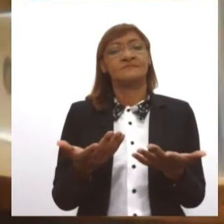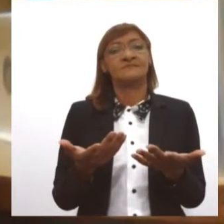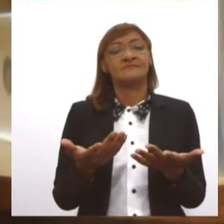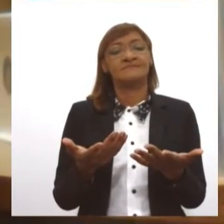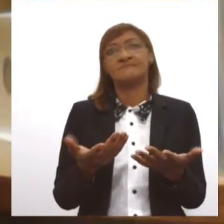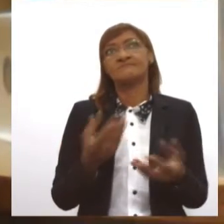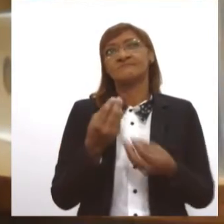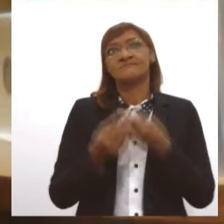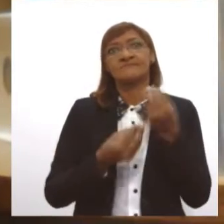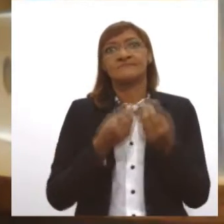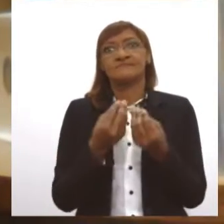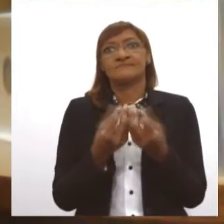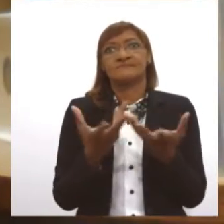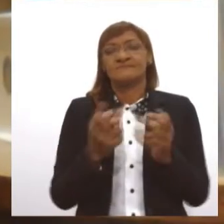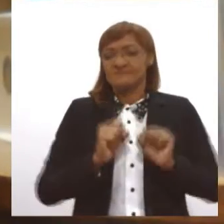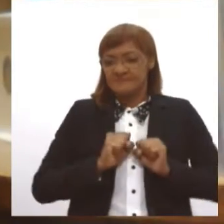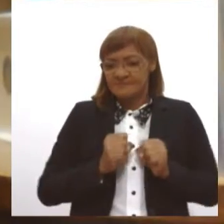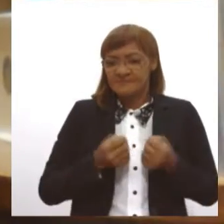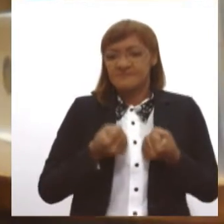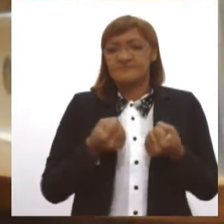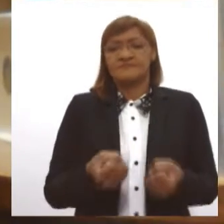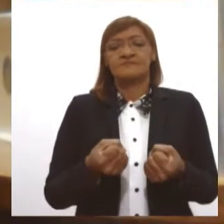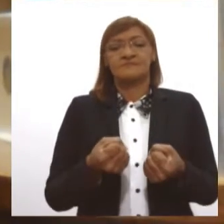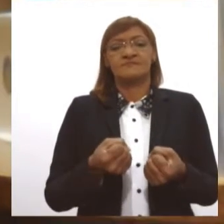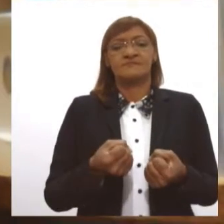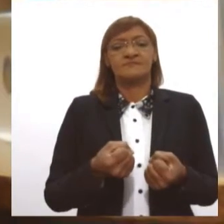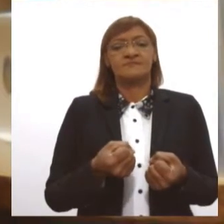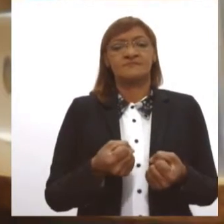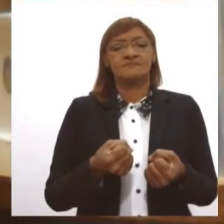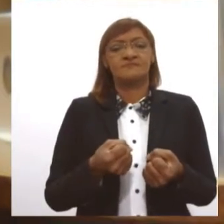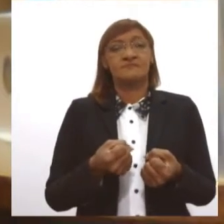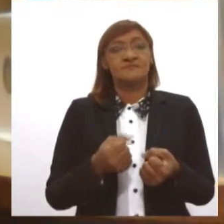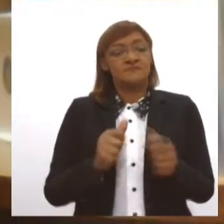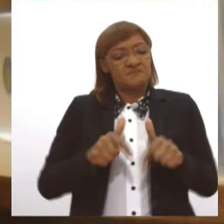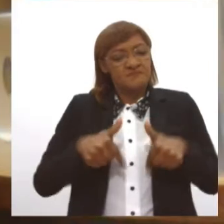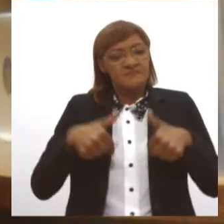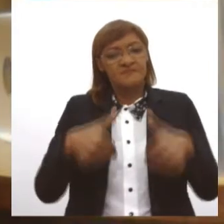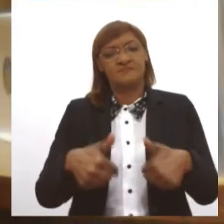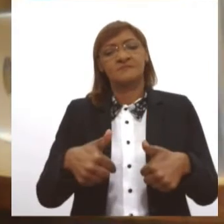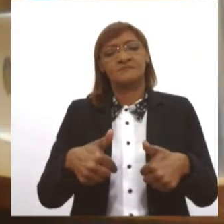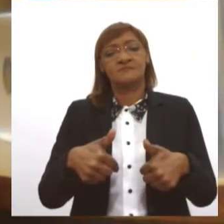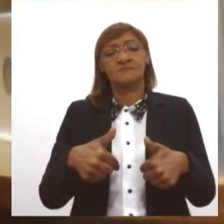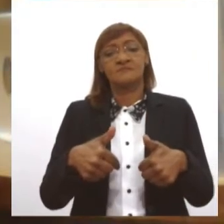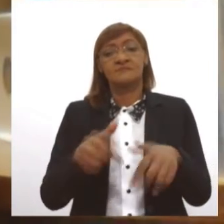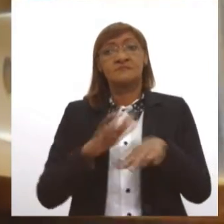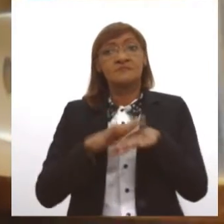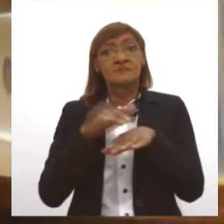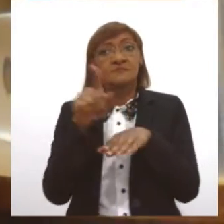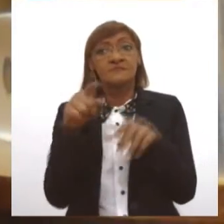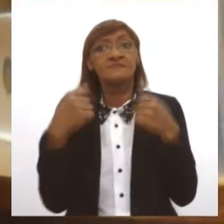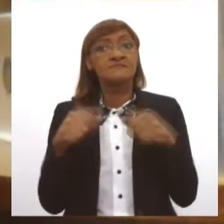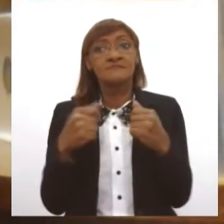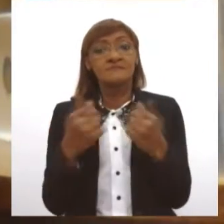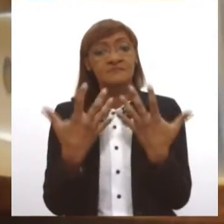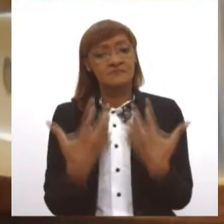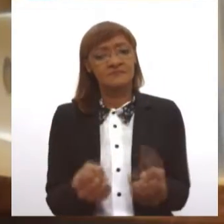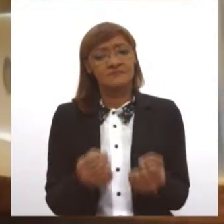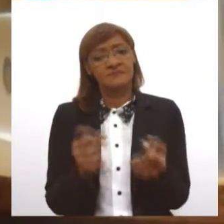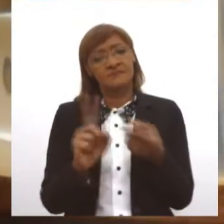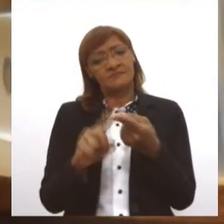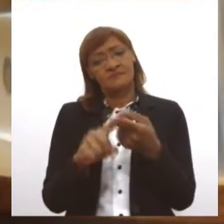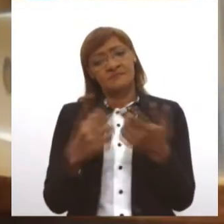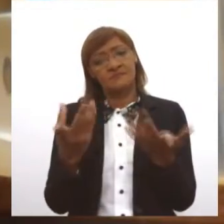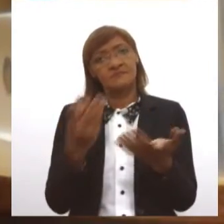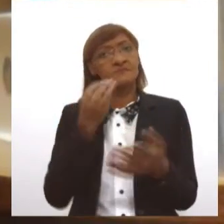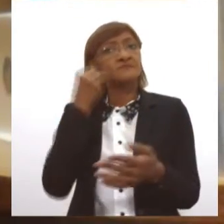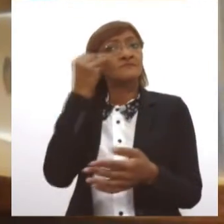digamos assim, reforço, né, uma resistência, exige que você também esteja aberto ao novo, e tem também